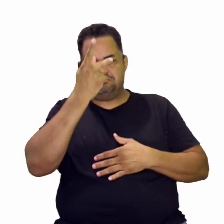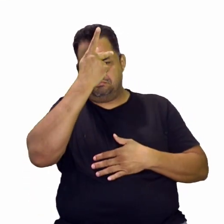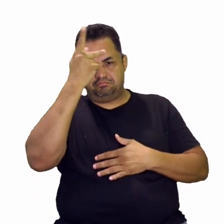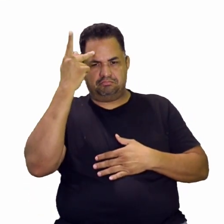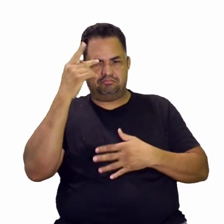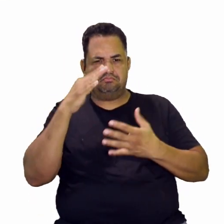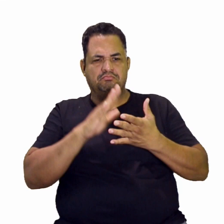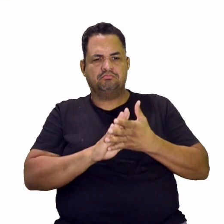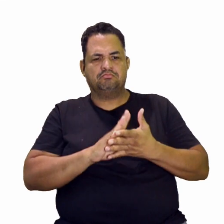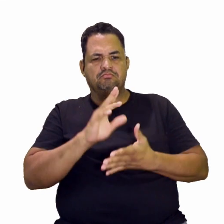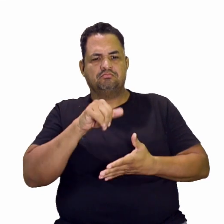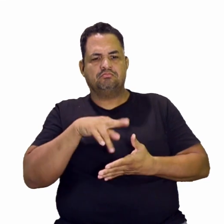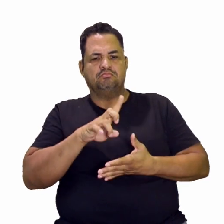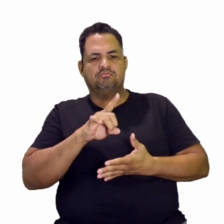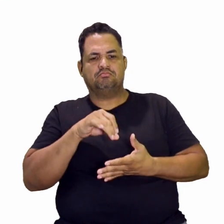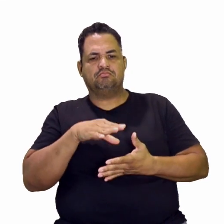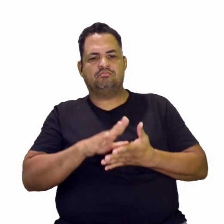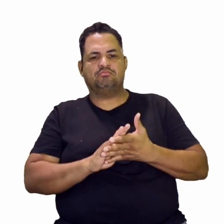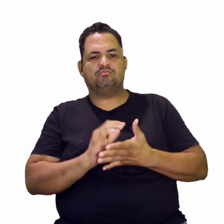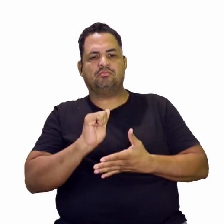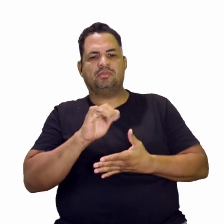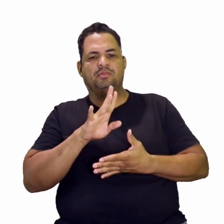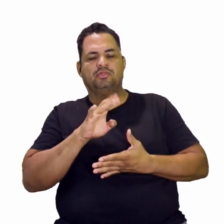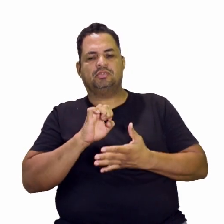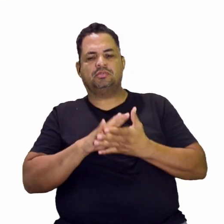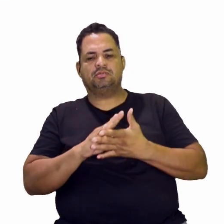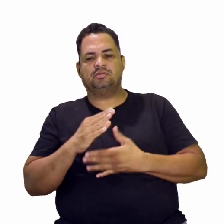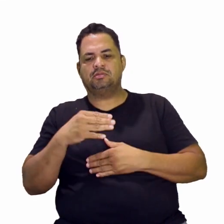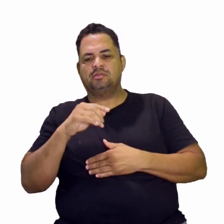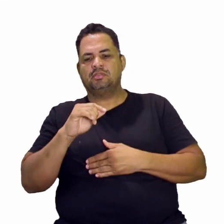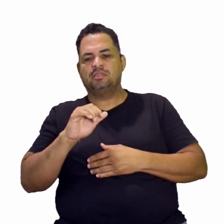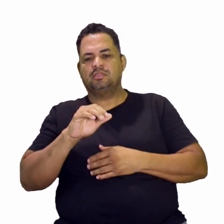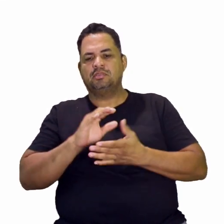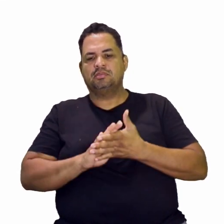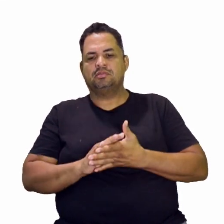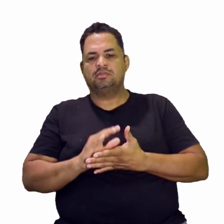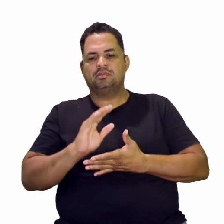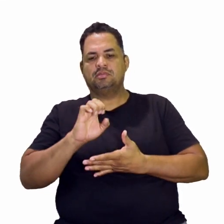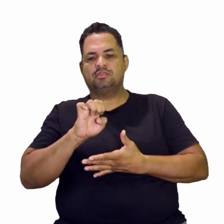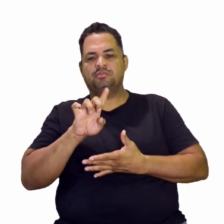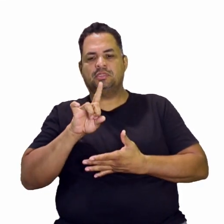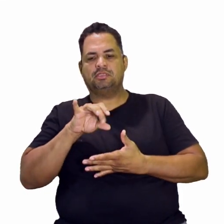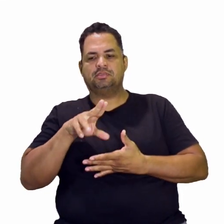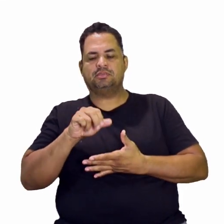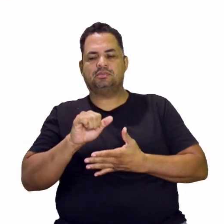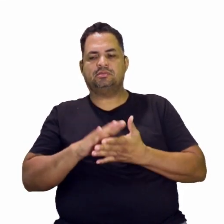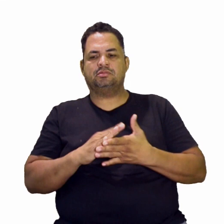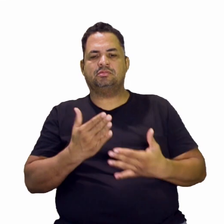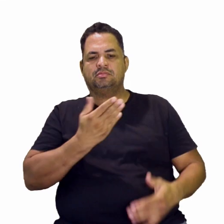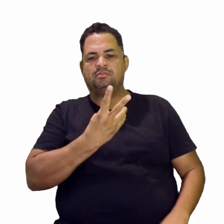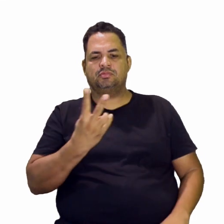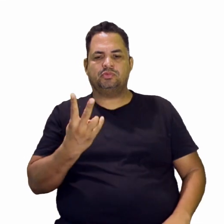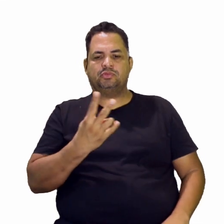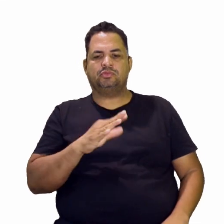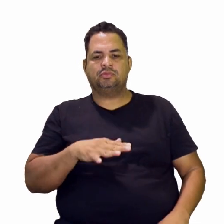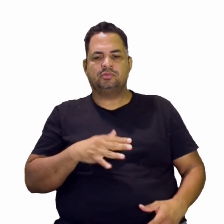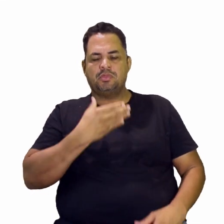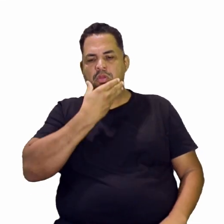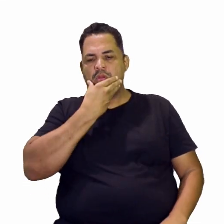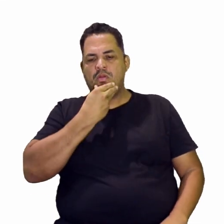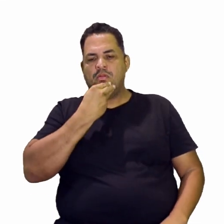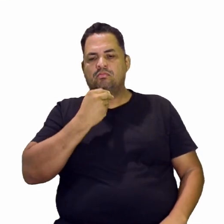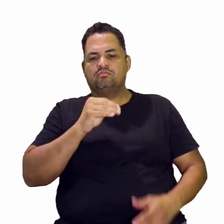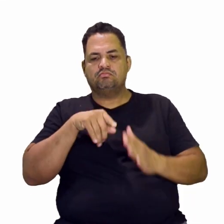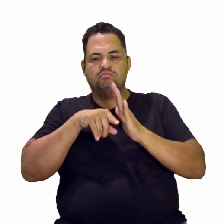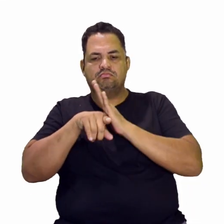é o Needham, que era abiogenista, e o Spallanzani, que era biogenista, tá bom? Eles dois